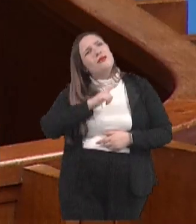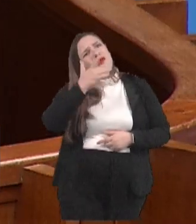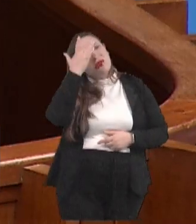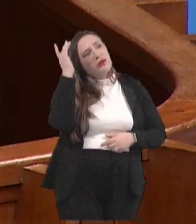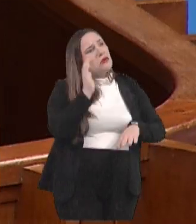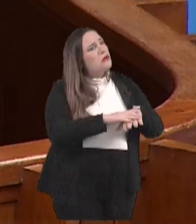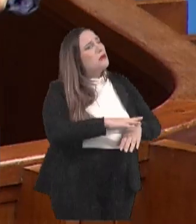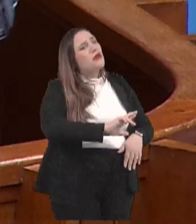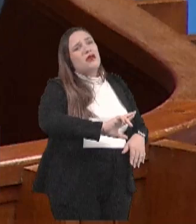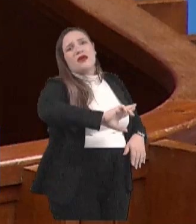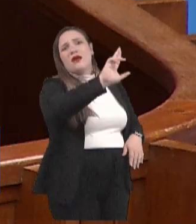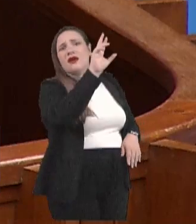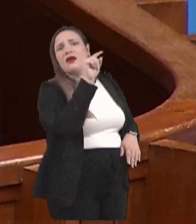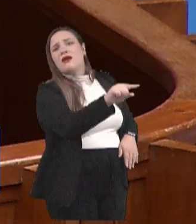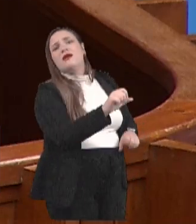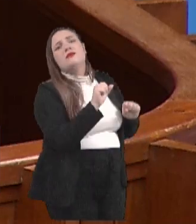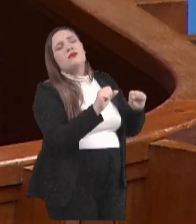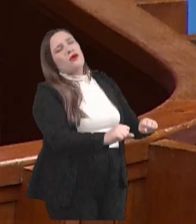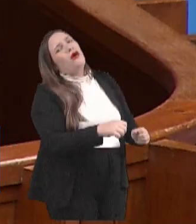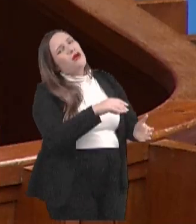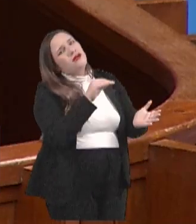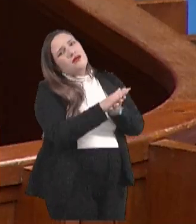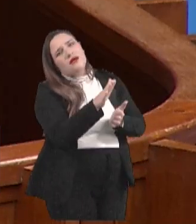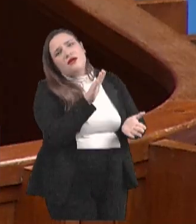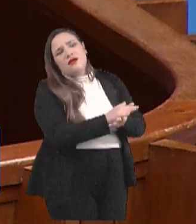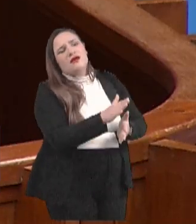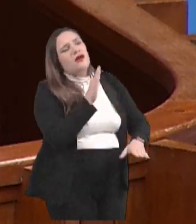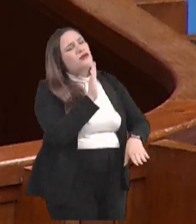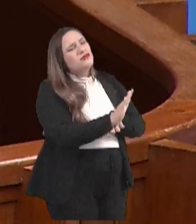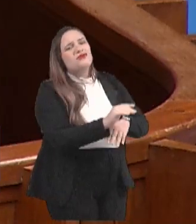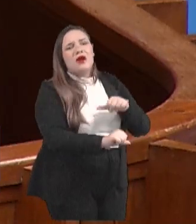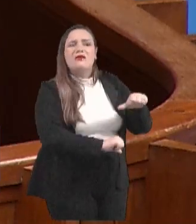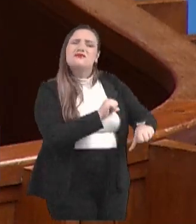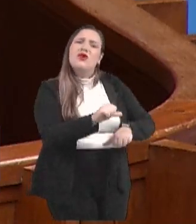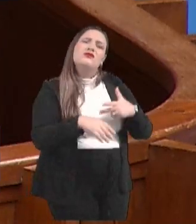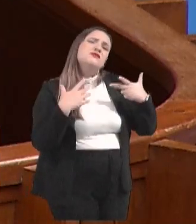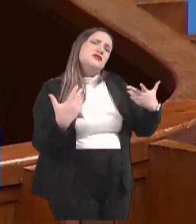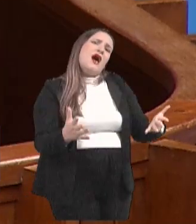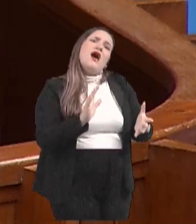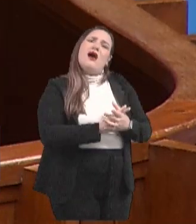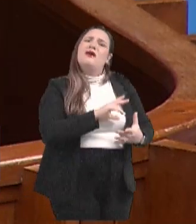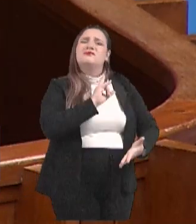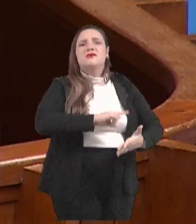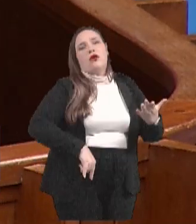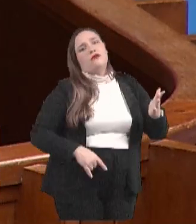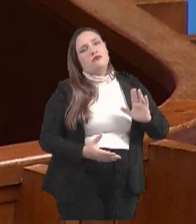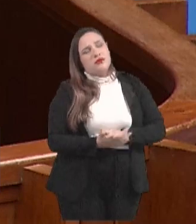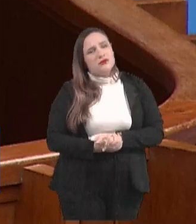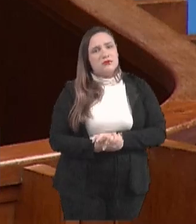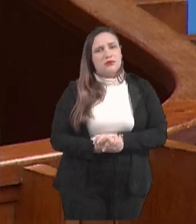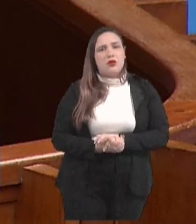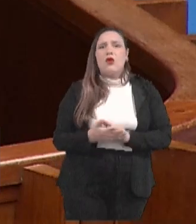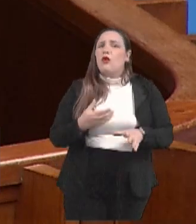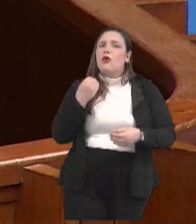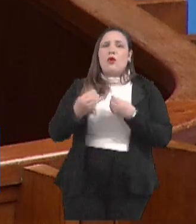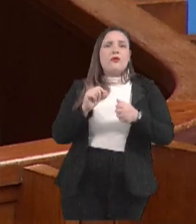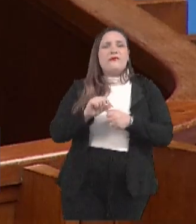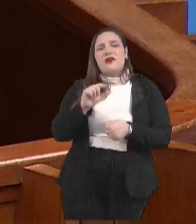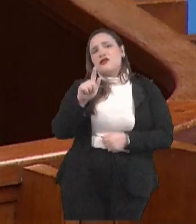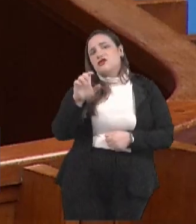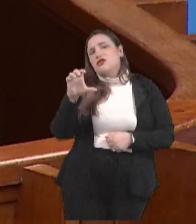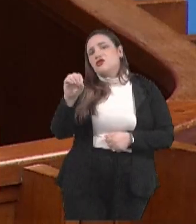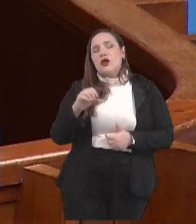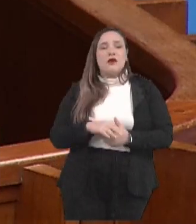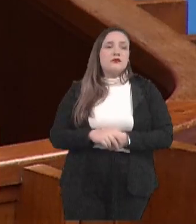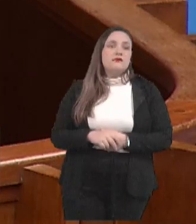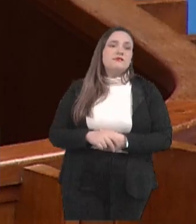O superintendente emite o documento mudando a forma que foi elaborado o GEL, para, em